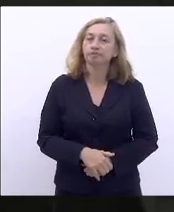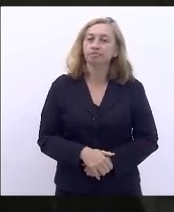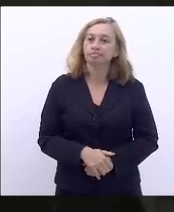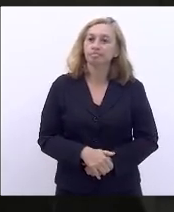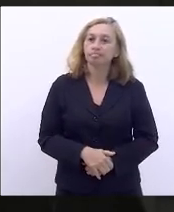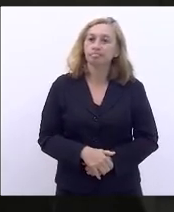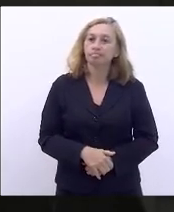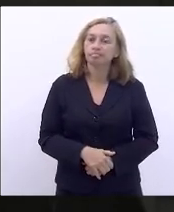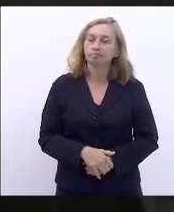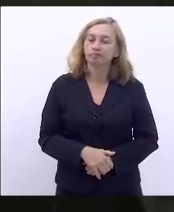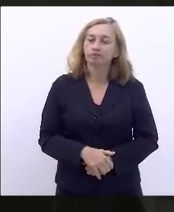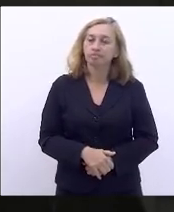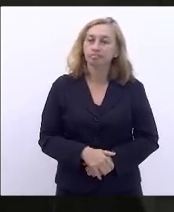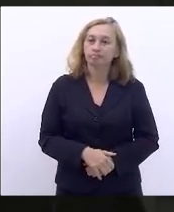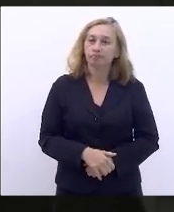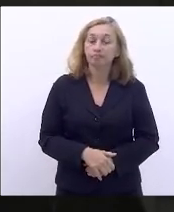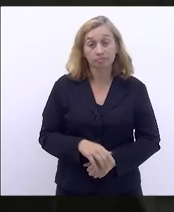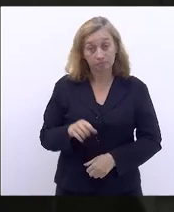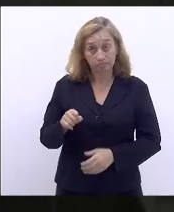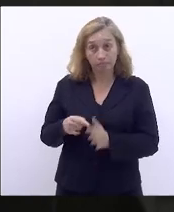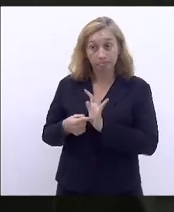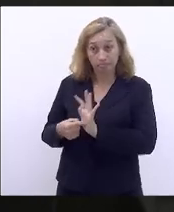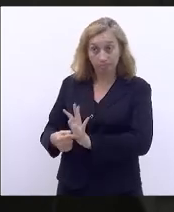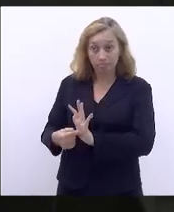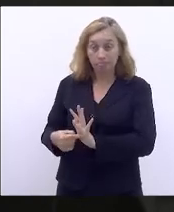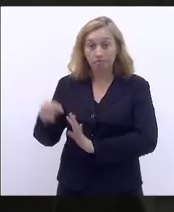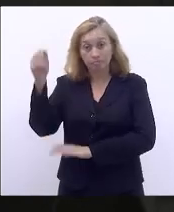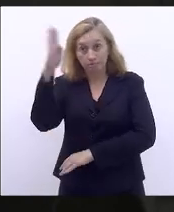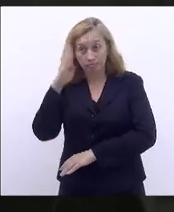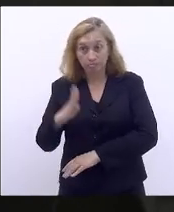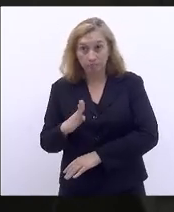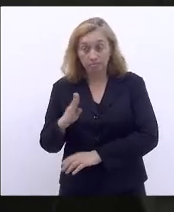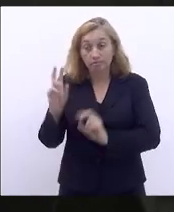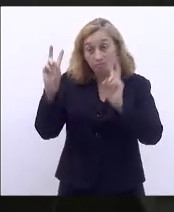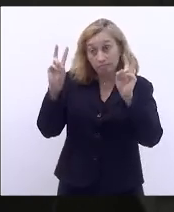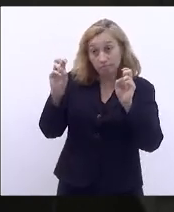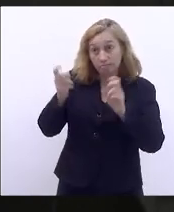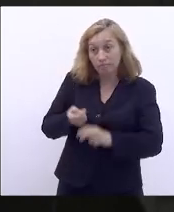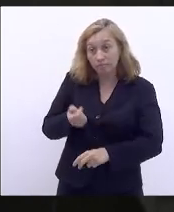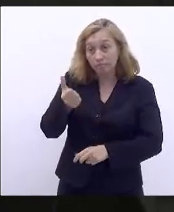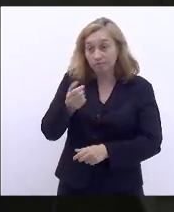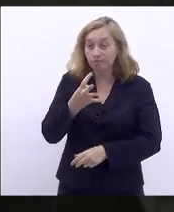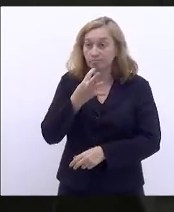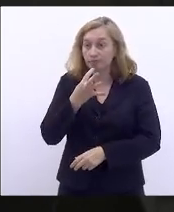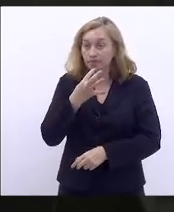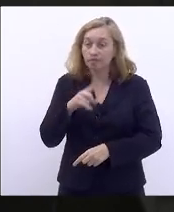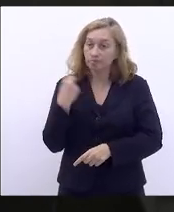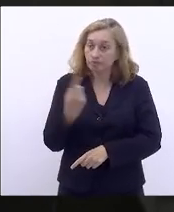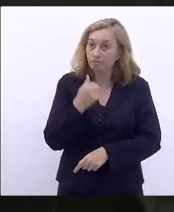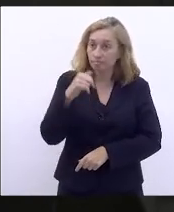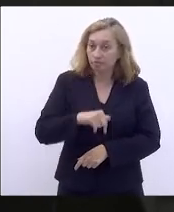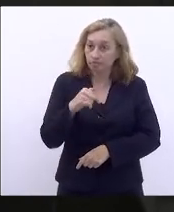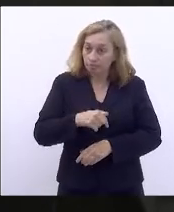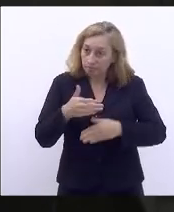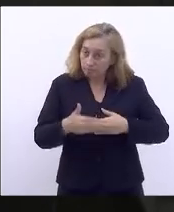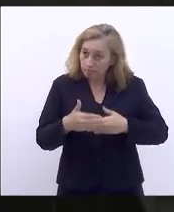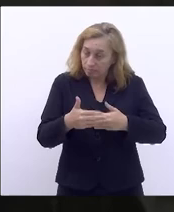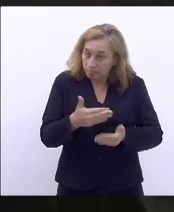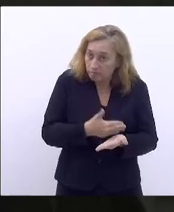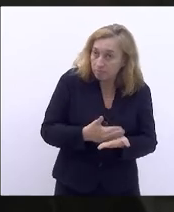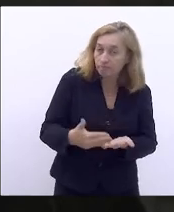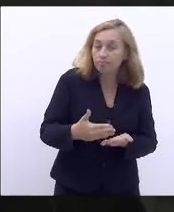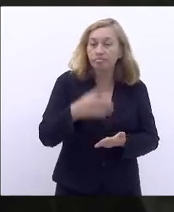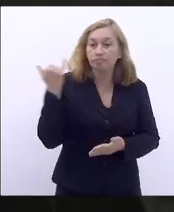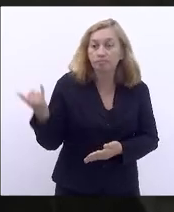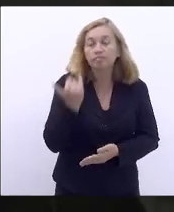enquanto ele aqui afirma que no Brasil esse tema é ainda pouco explorado, nós aqui demos esse pontapé inicial